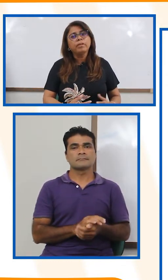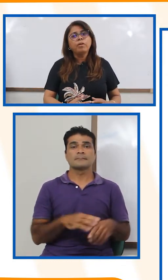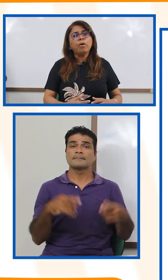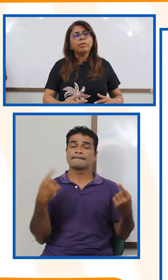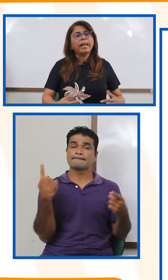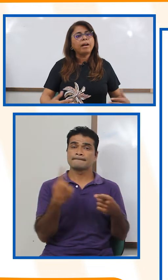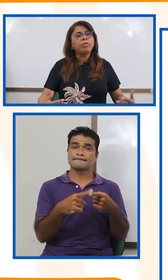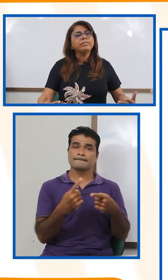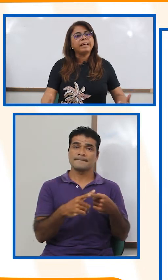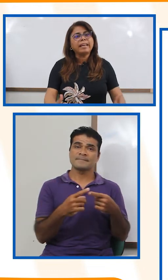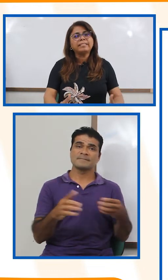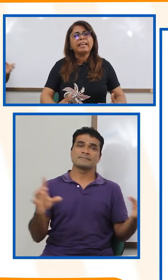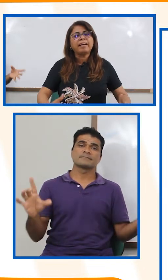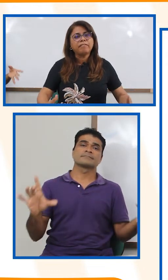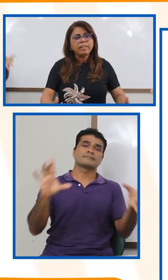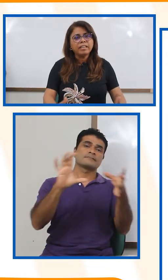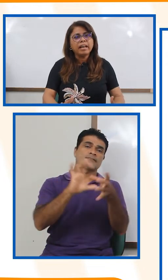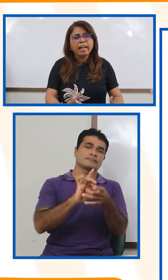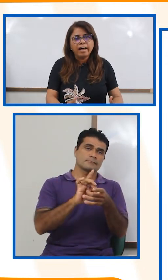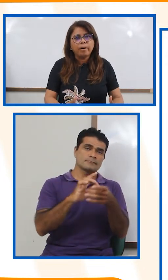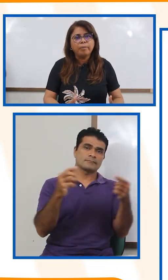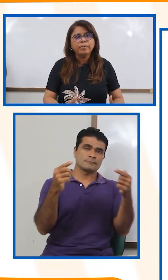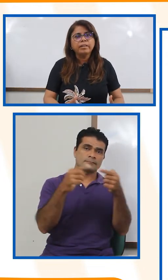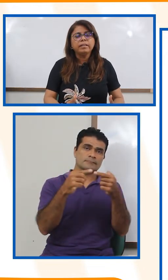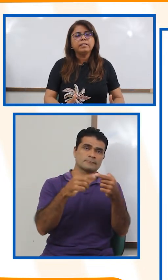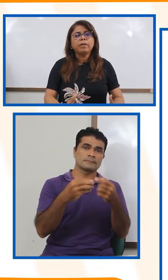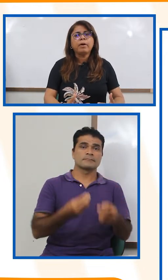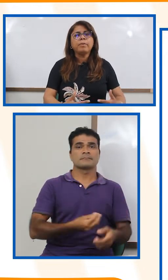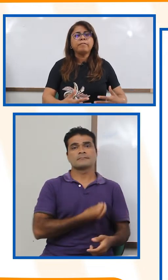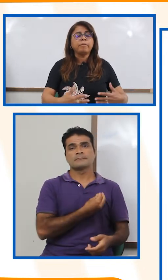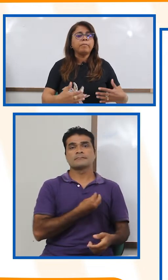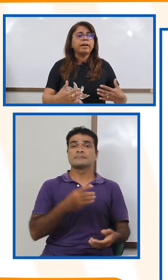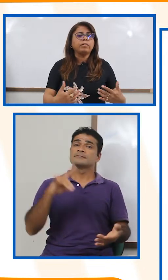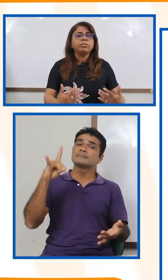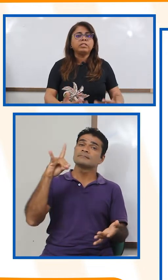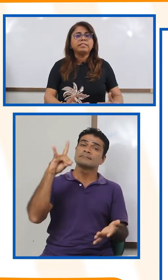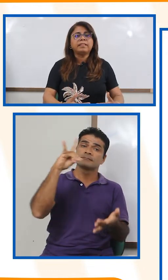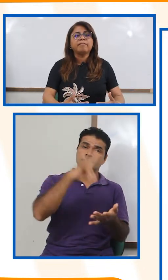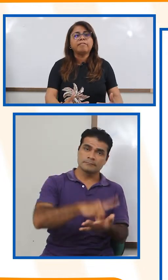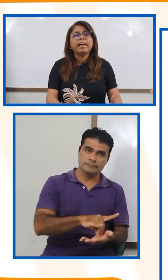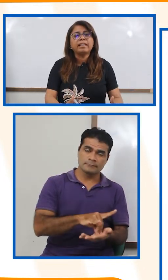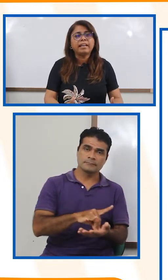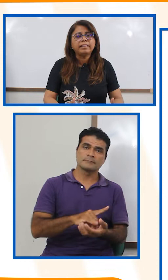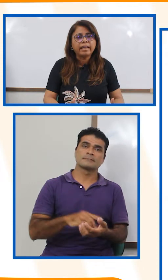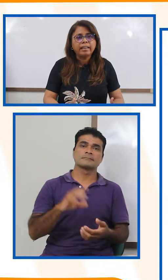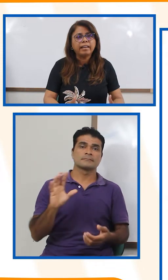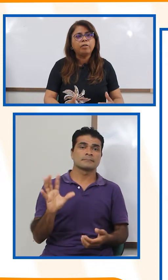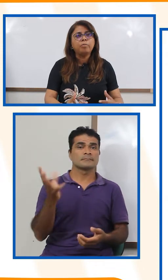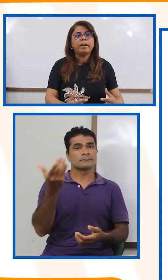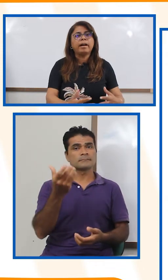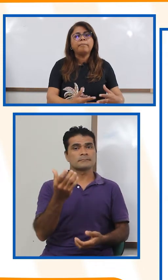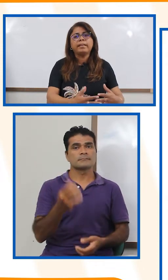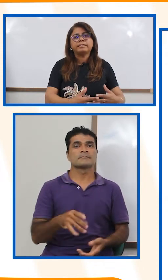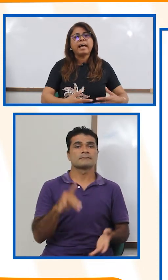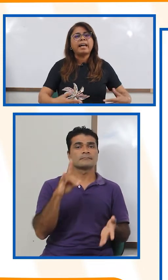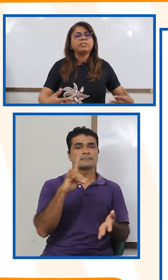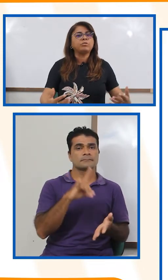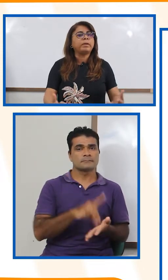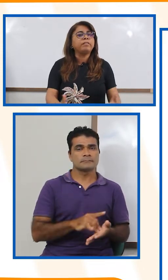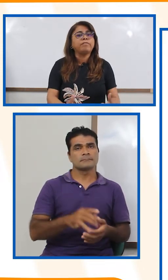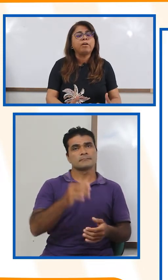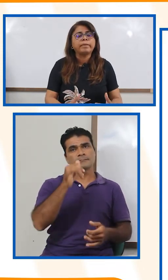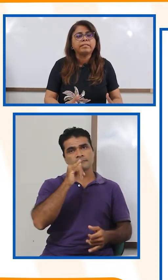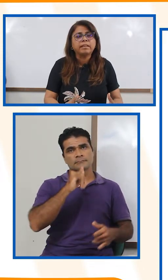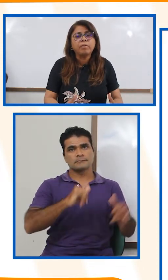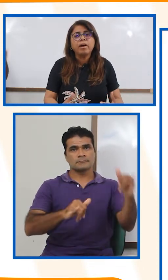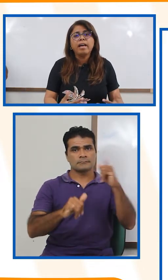real, com o que acontece na vida real. Então, é uma notícia verdadeira, é uma mensagem,